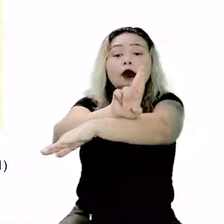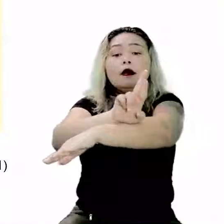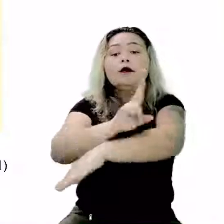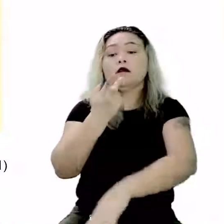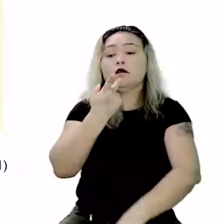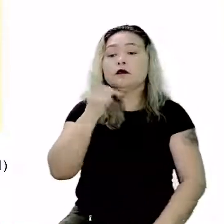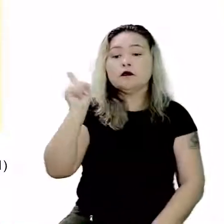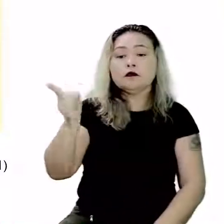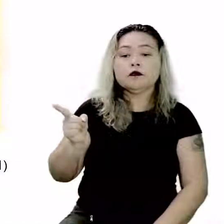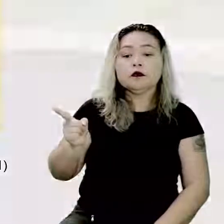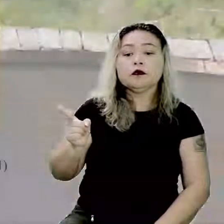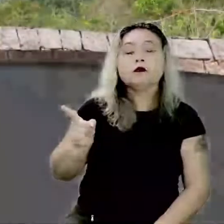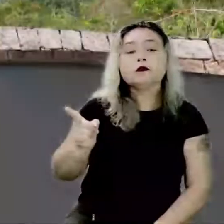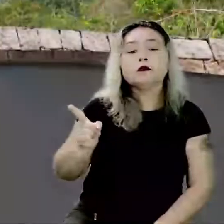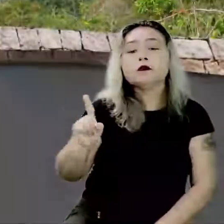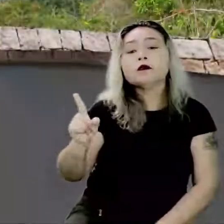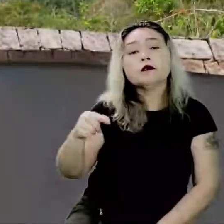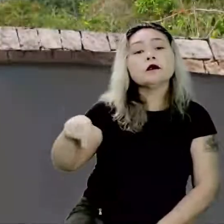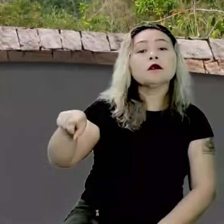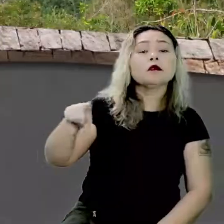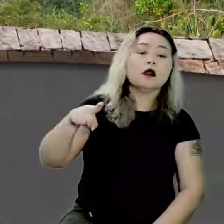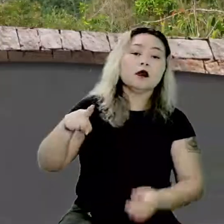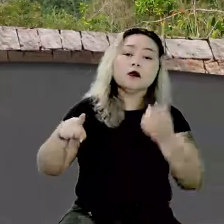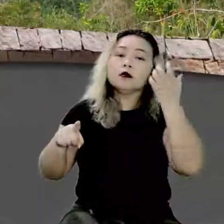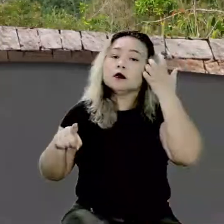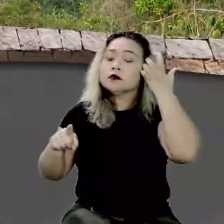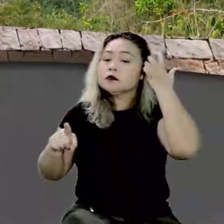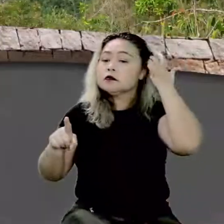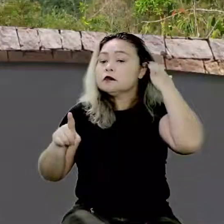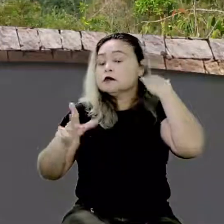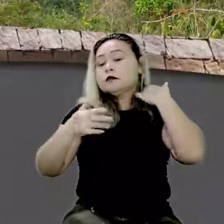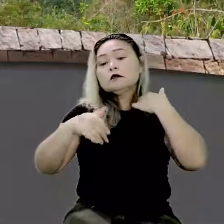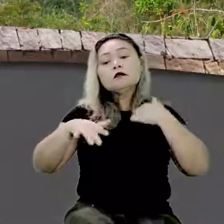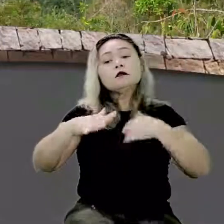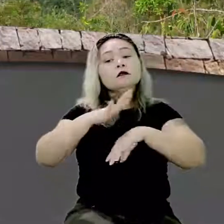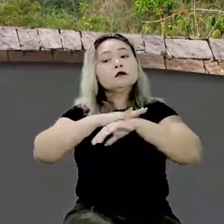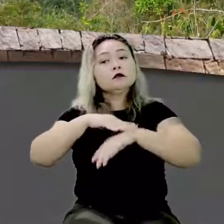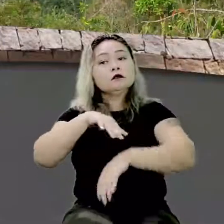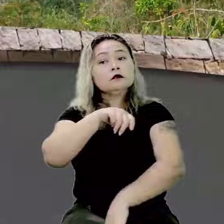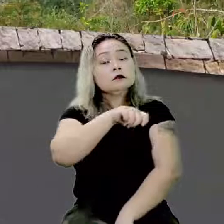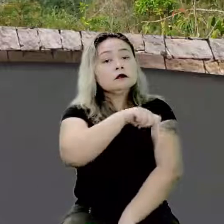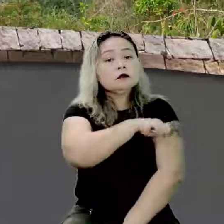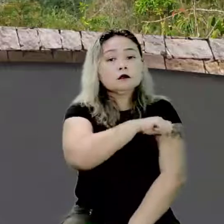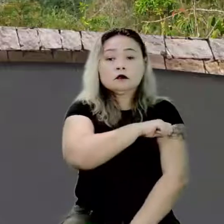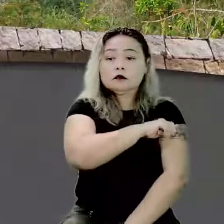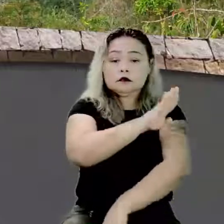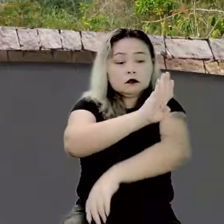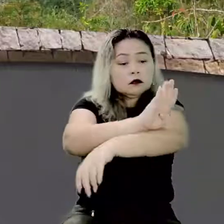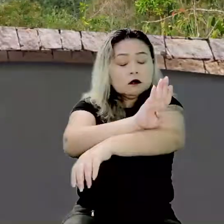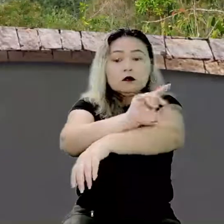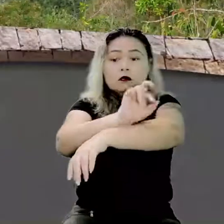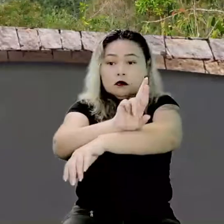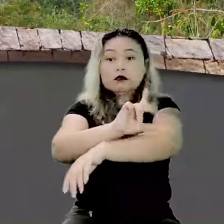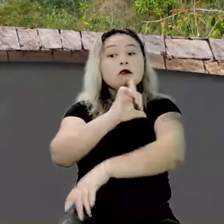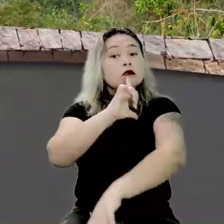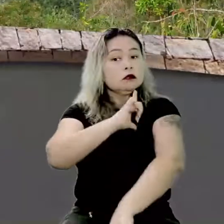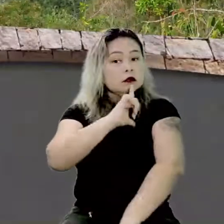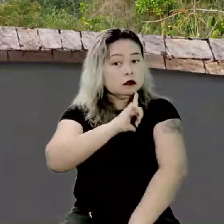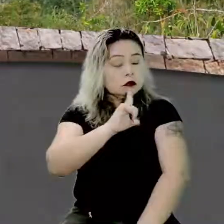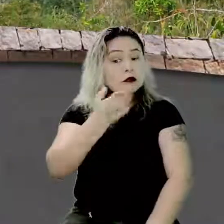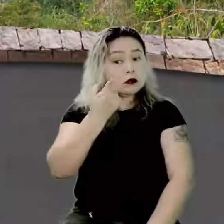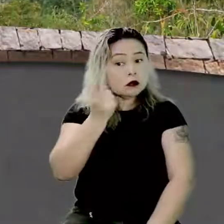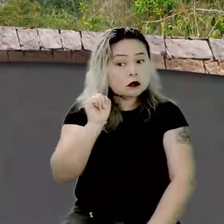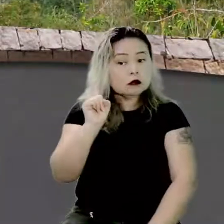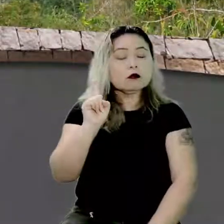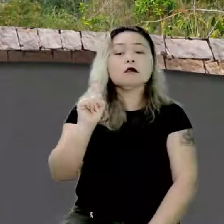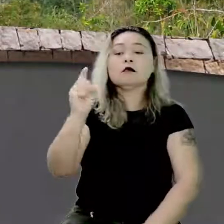vou ter que falar um pouco sobre isso com você. Querido aluno, se a BR já existe e, como você